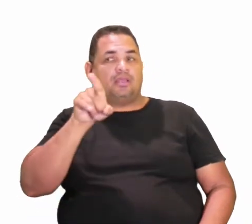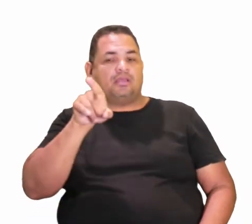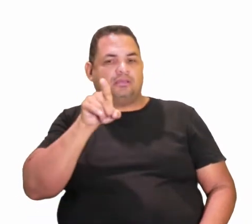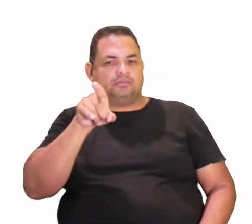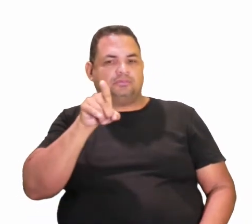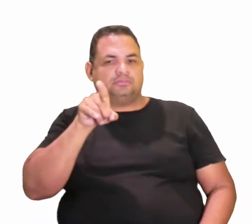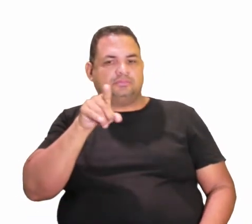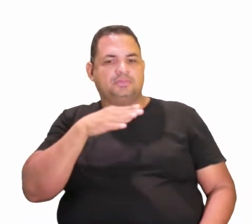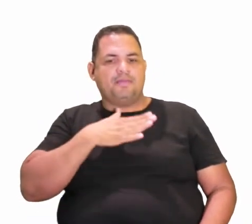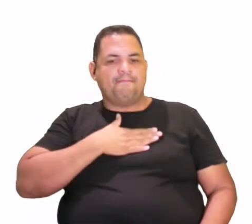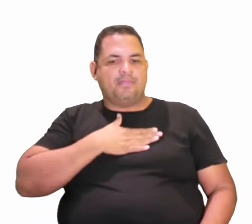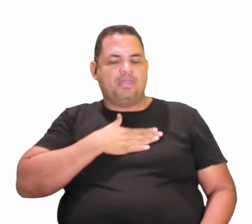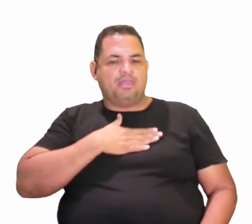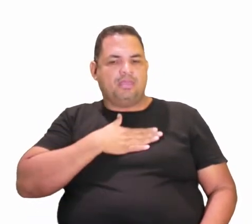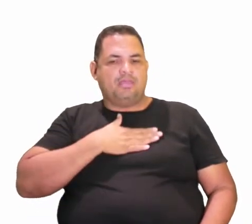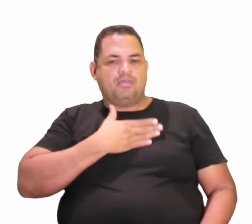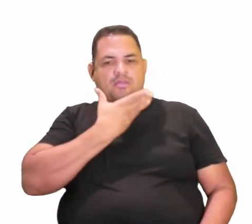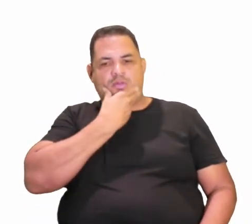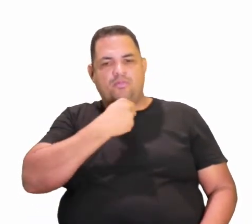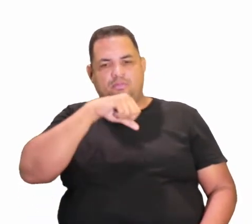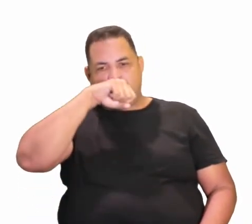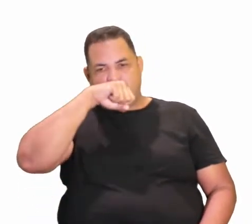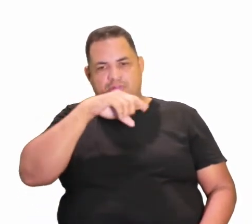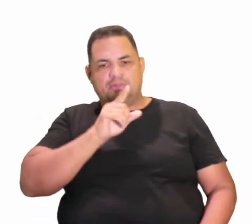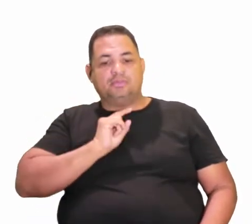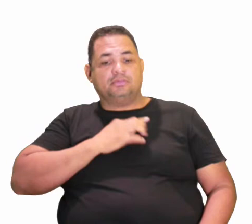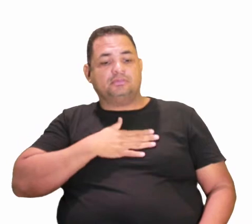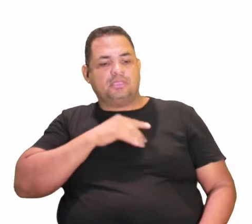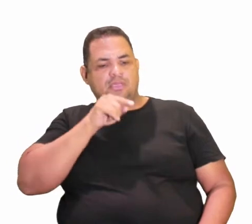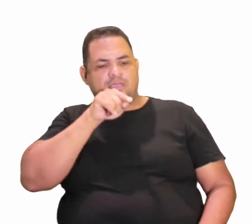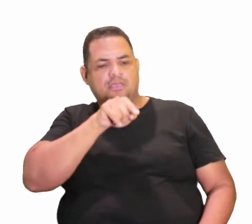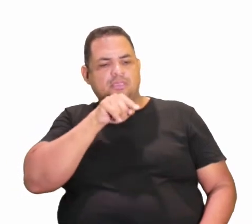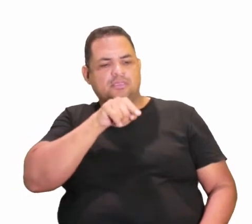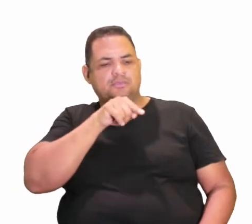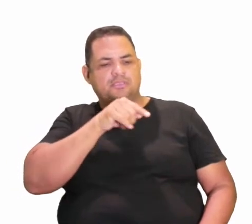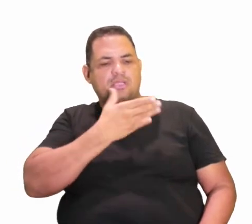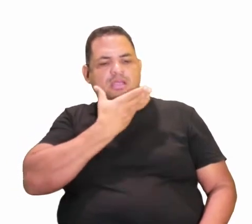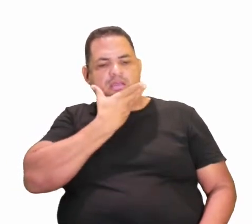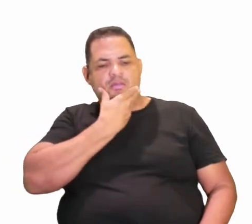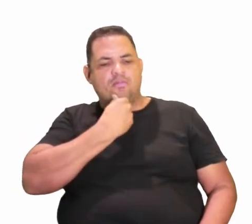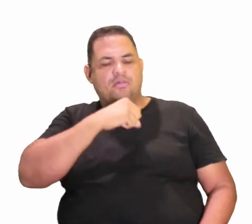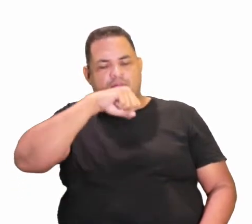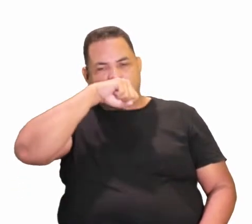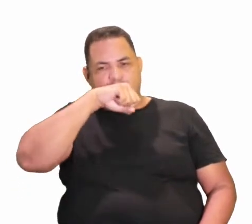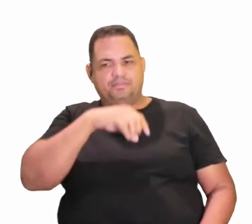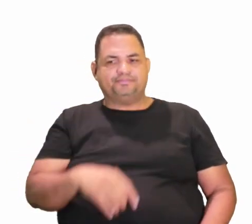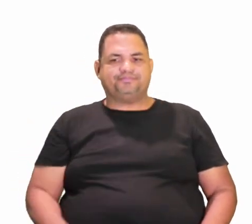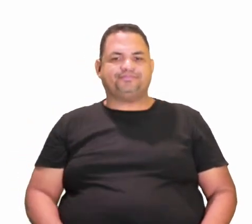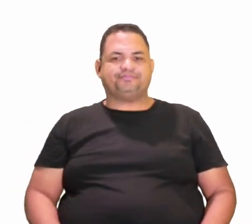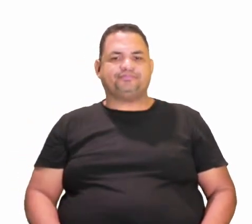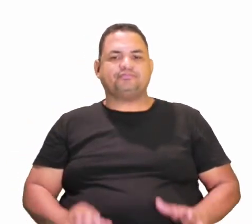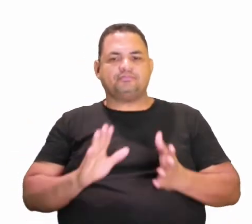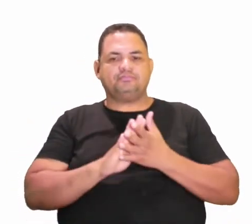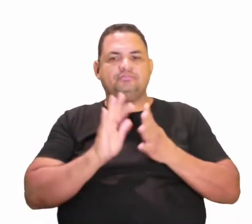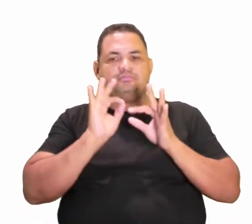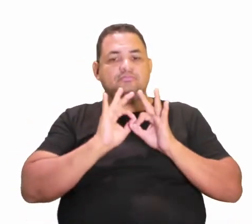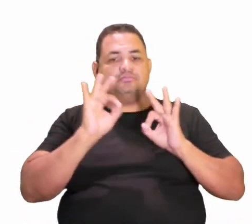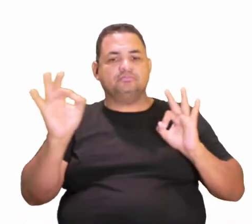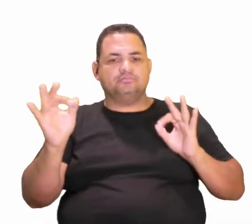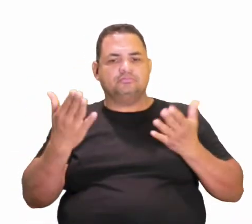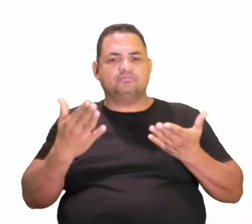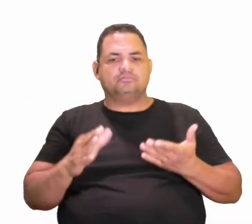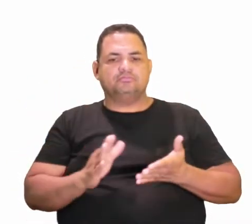pai. This is my father, este é meu pai. A diferença entre dad e father é só uma questão mesmo